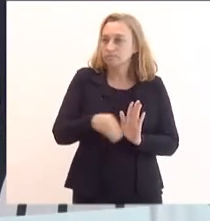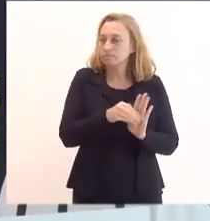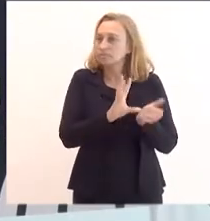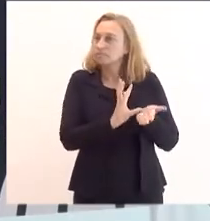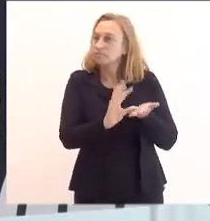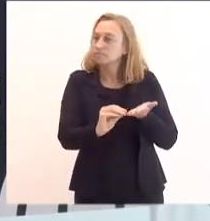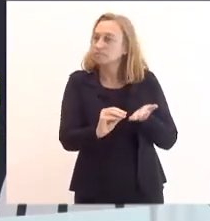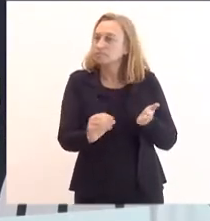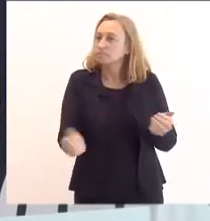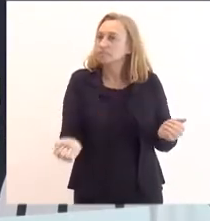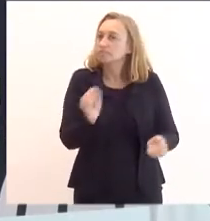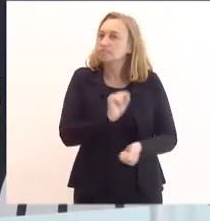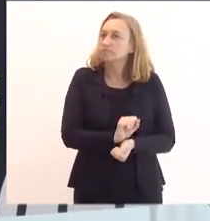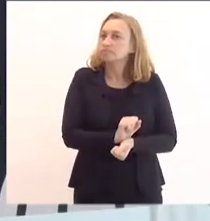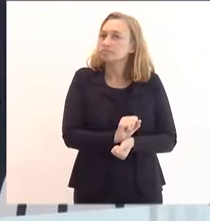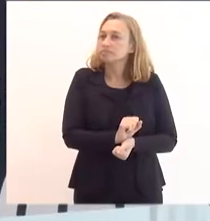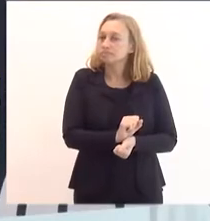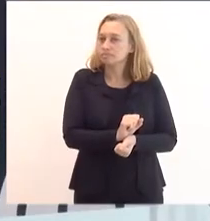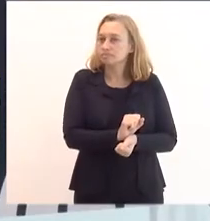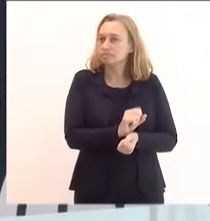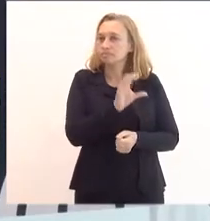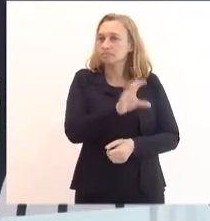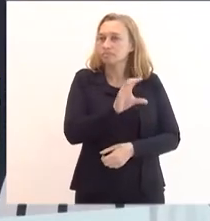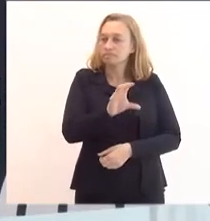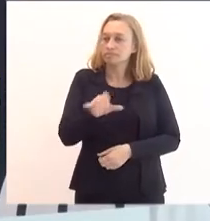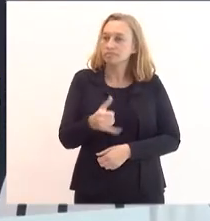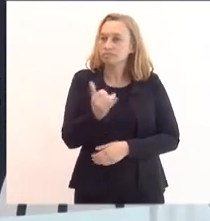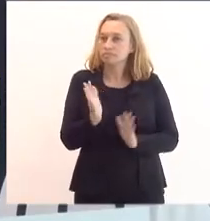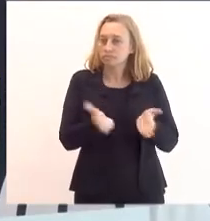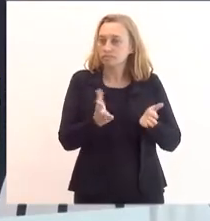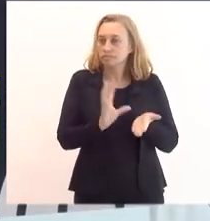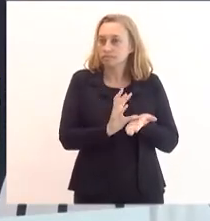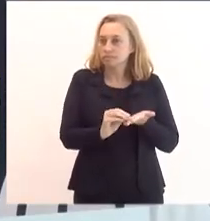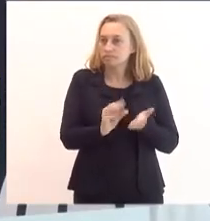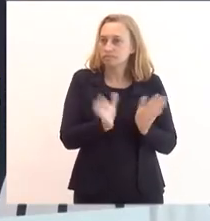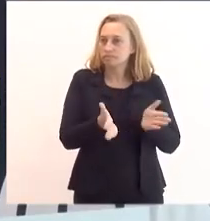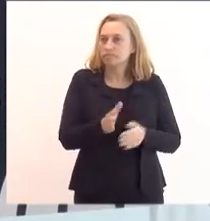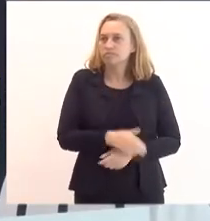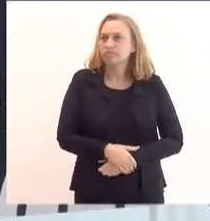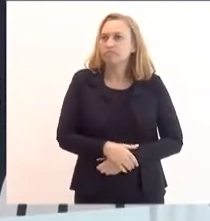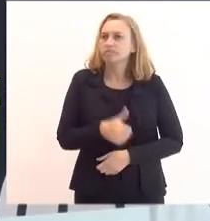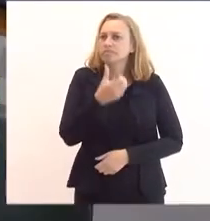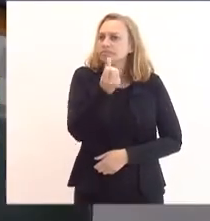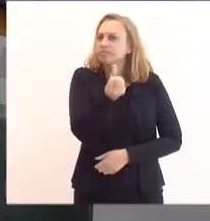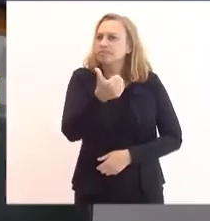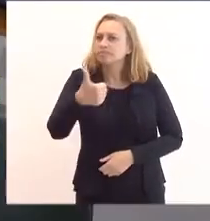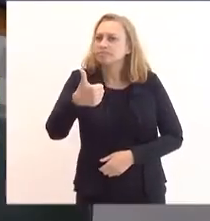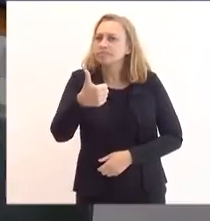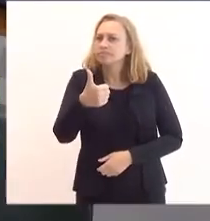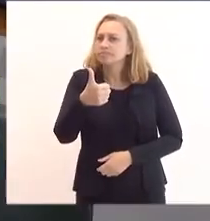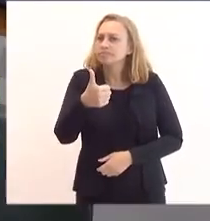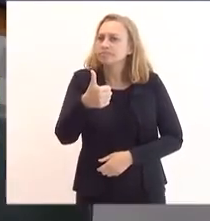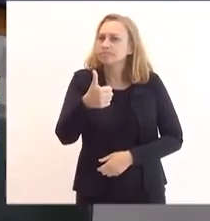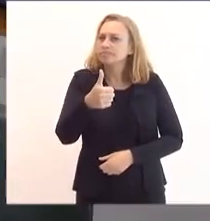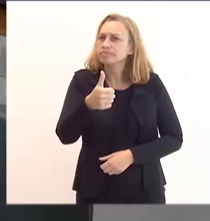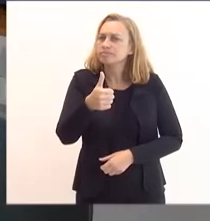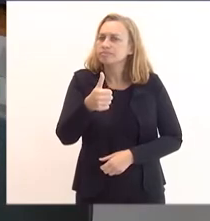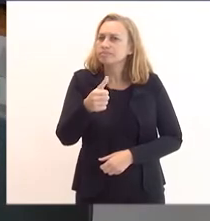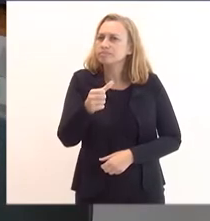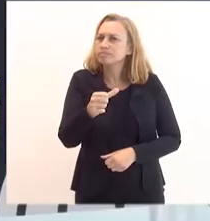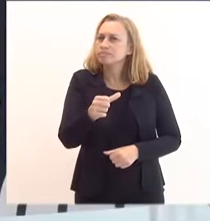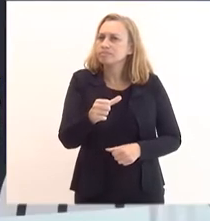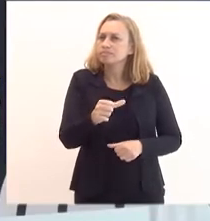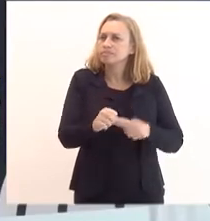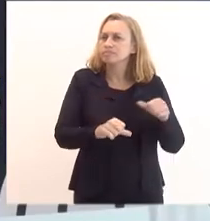aqui, na CCJ. Está no dia, na pauta de hoje. É o 61. É só para o senhor inverter a ordem para